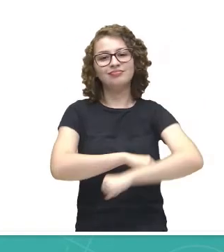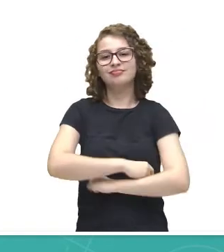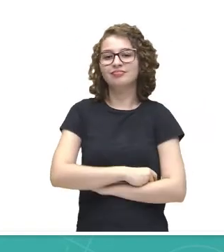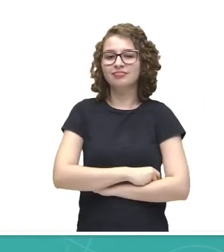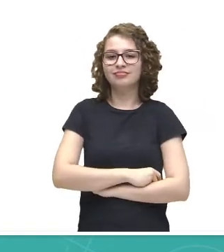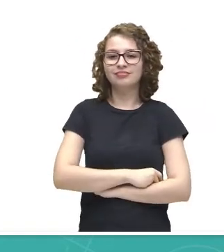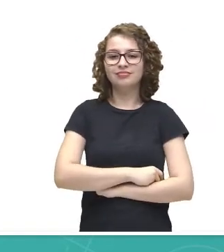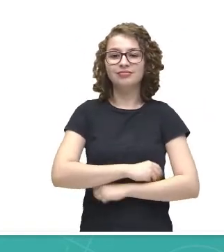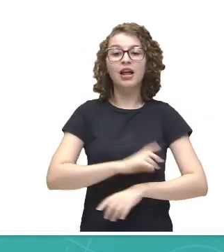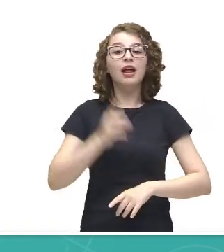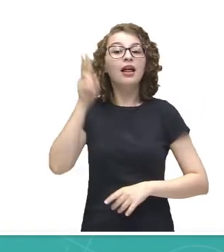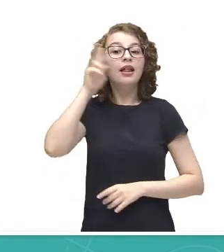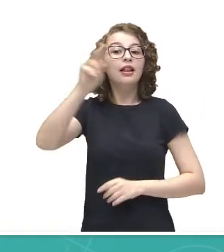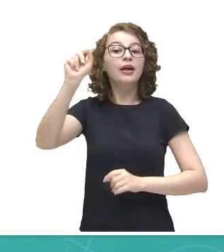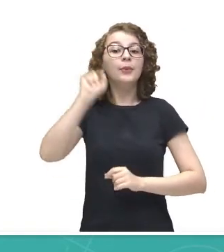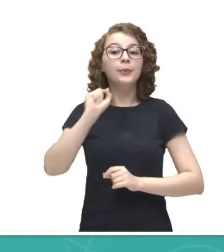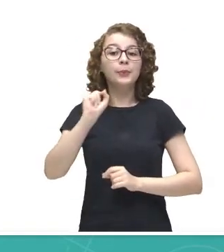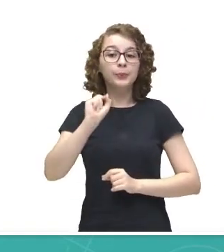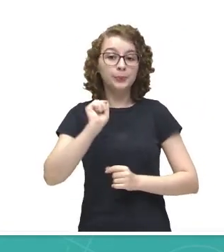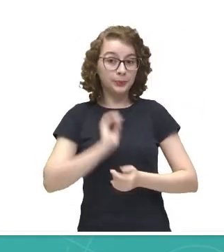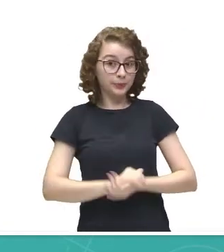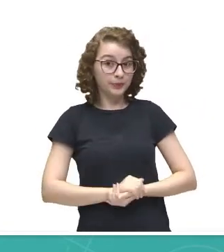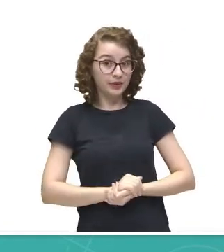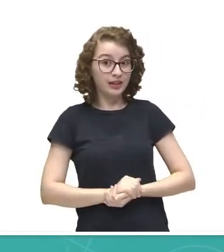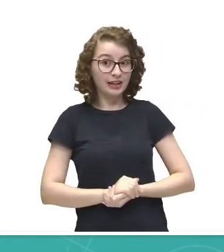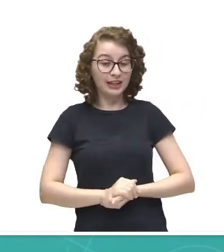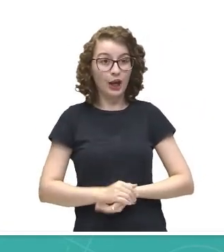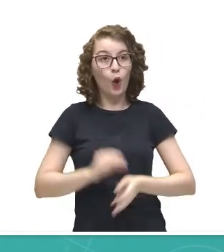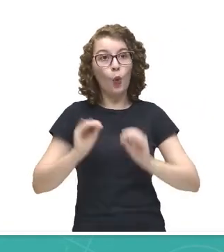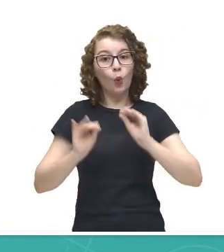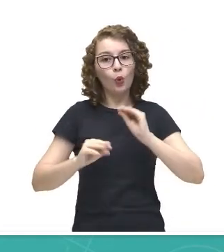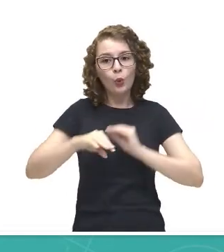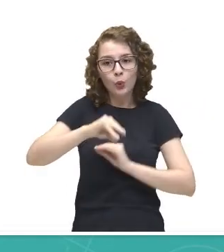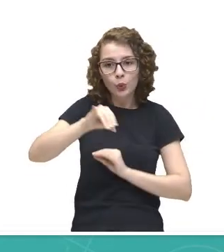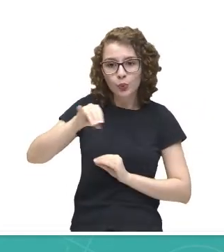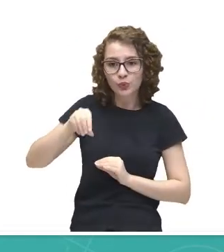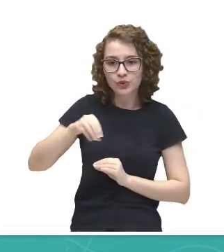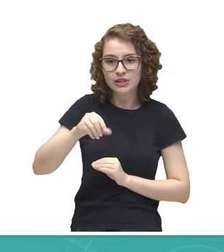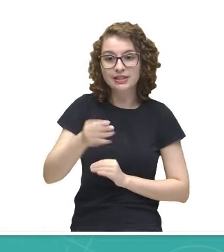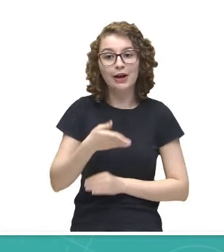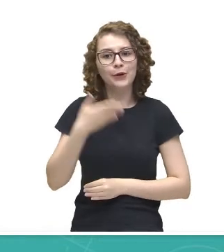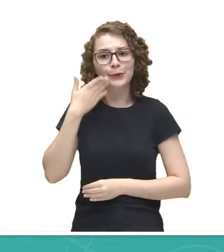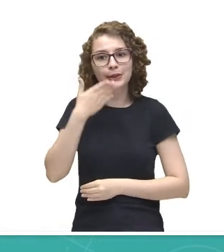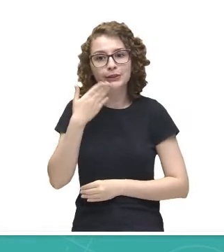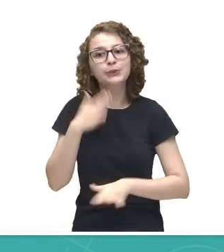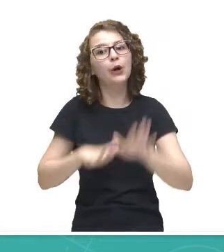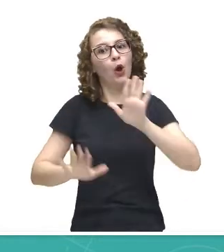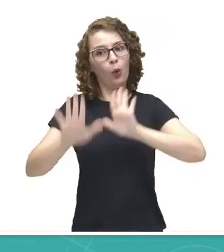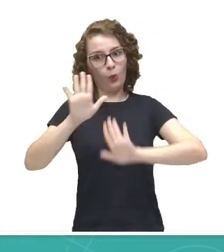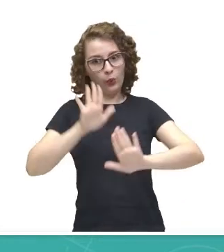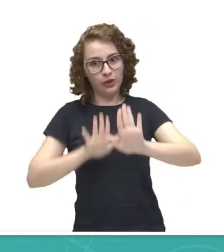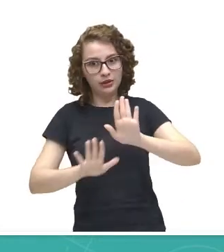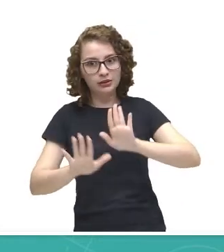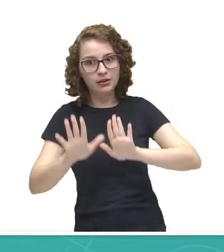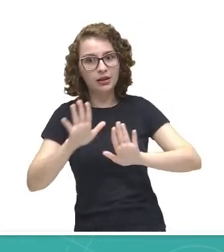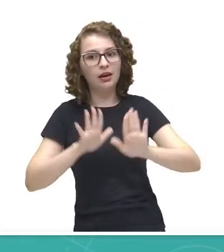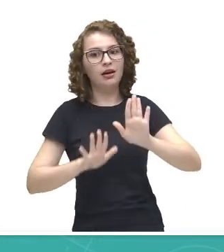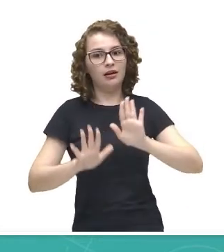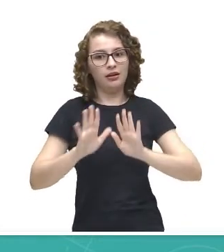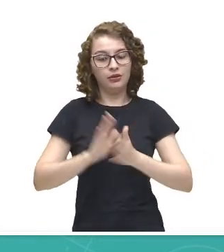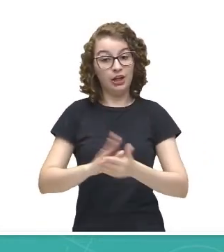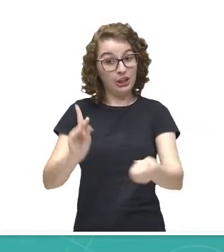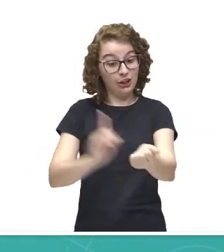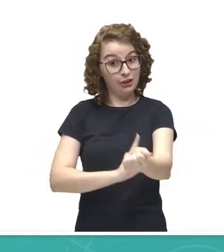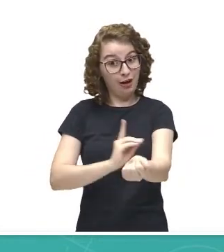Lembrando que nós não podemos exagerar no sal e nem no açúcar. Olha lá a doença que eu falei para vocês, que é o diabetes,